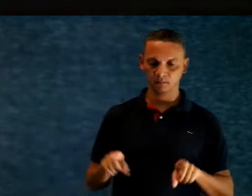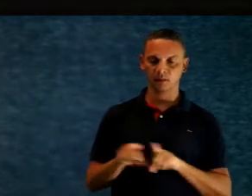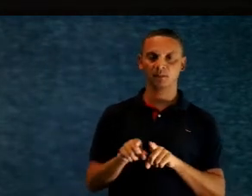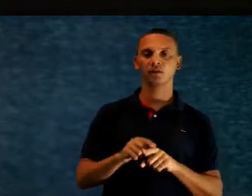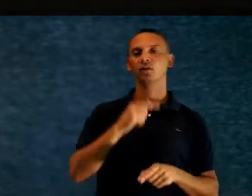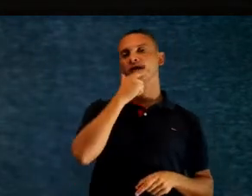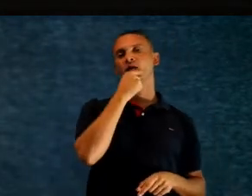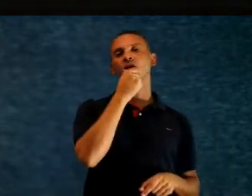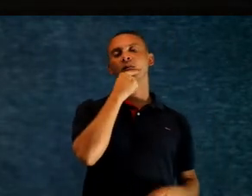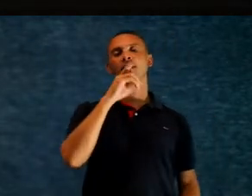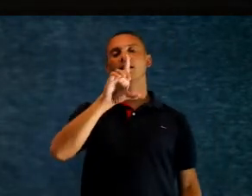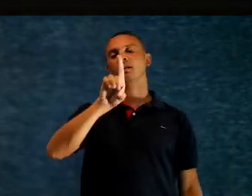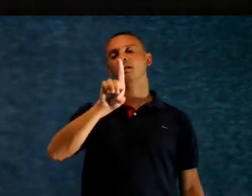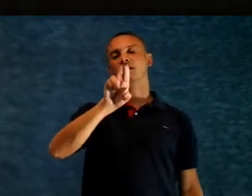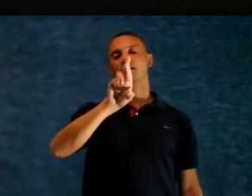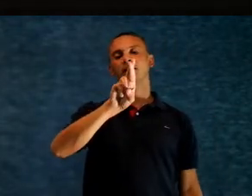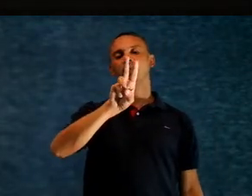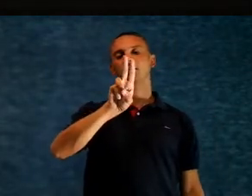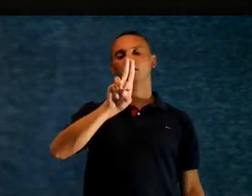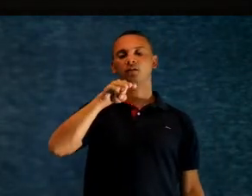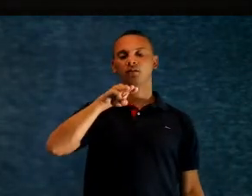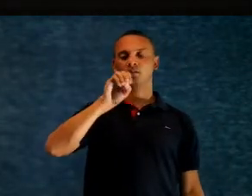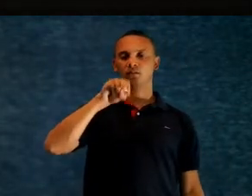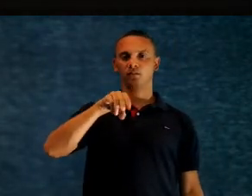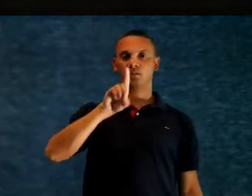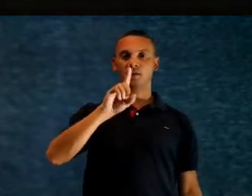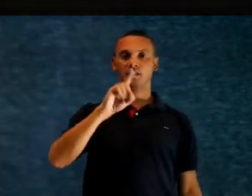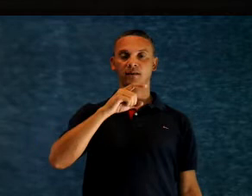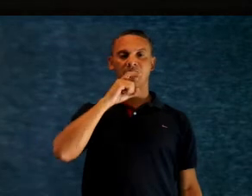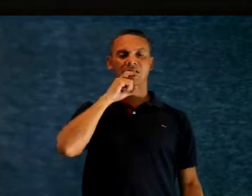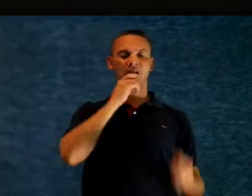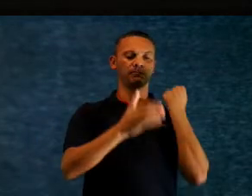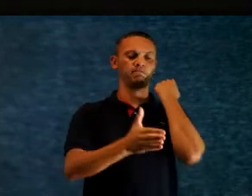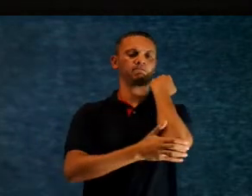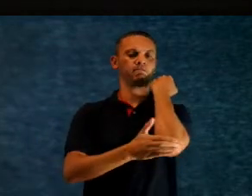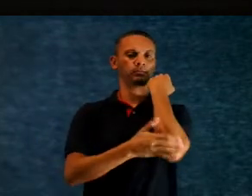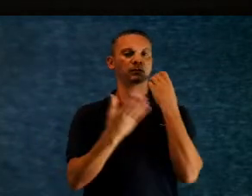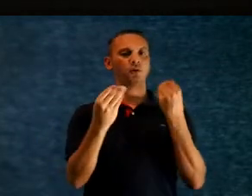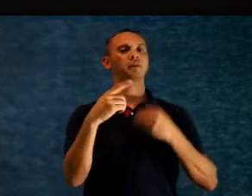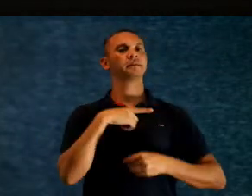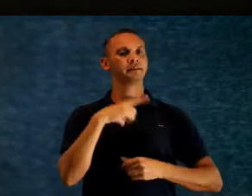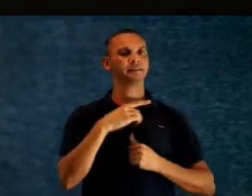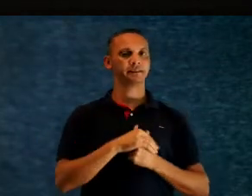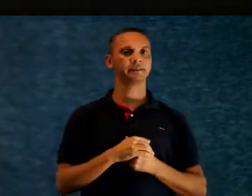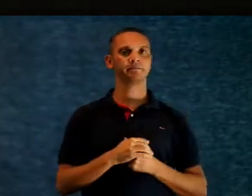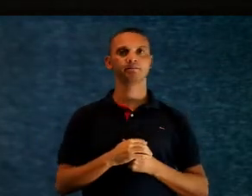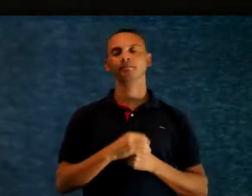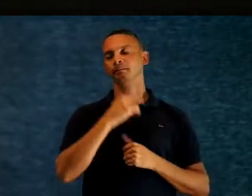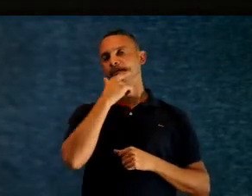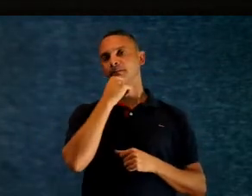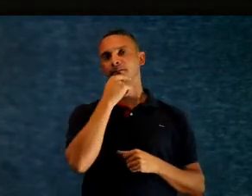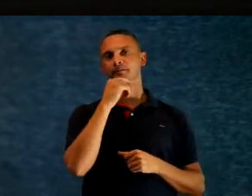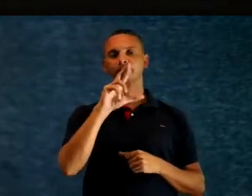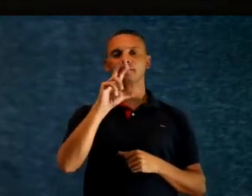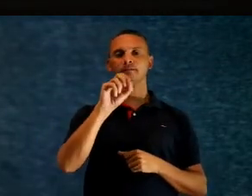essa sua observação me lembra algo interessante. O Drummond tinha muito ciúme da Maria Julieta, e o